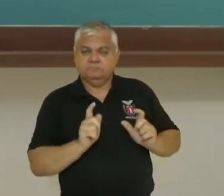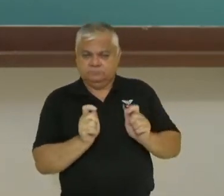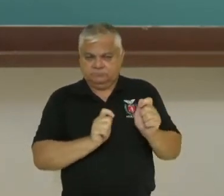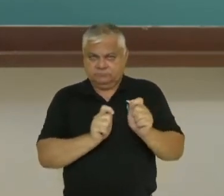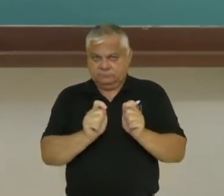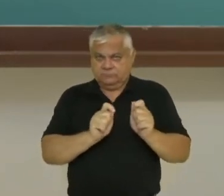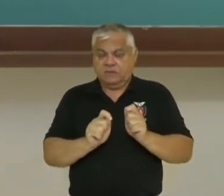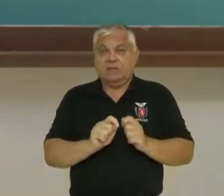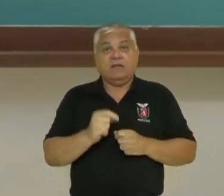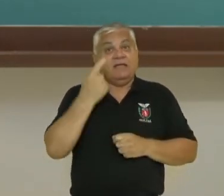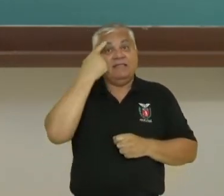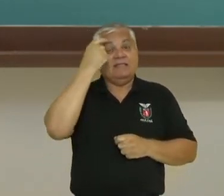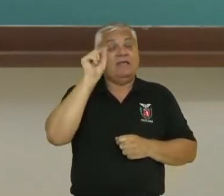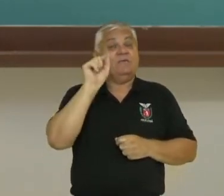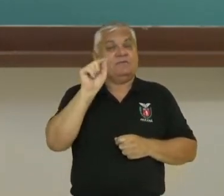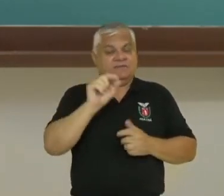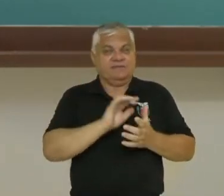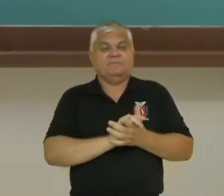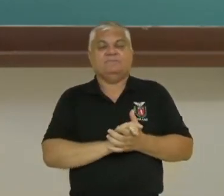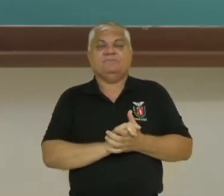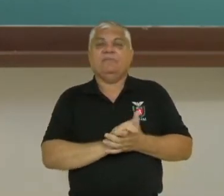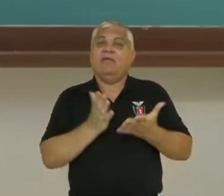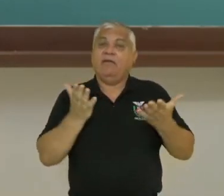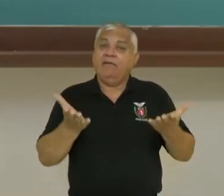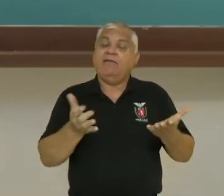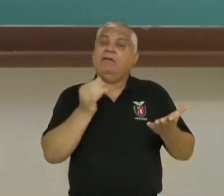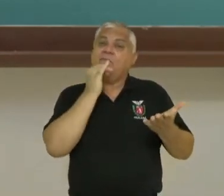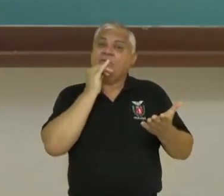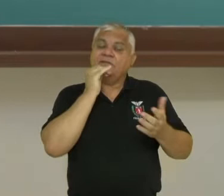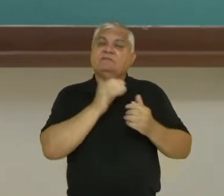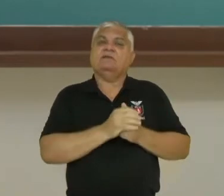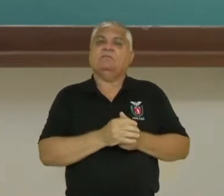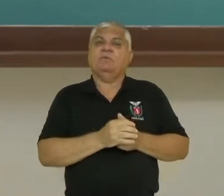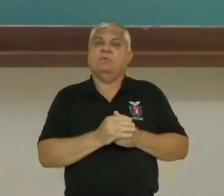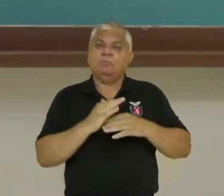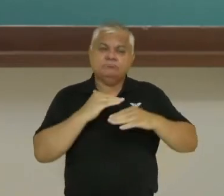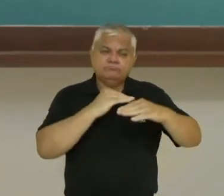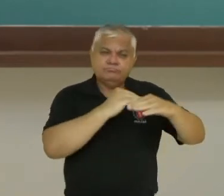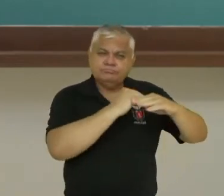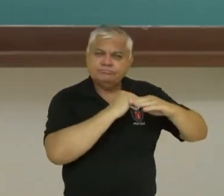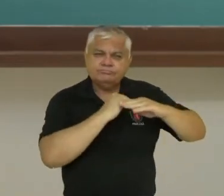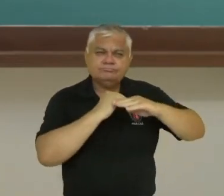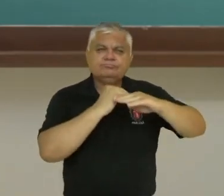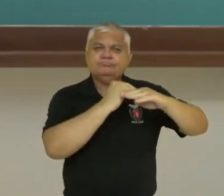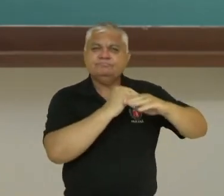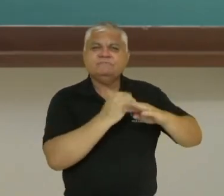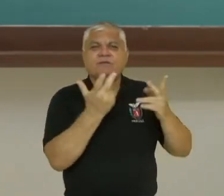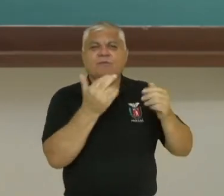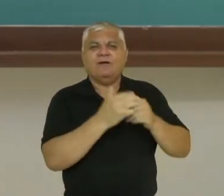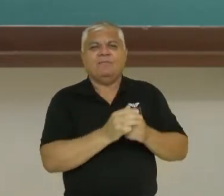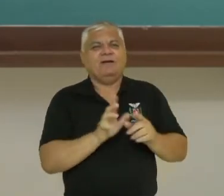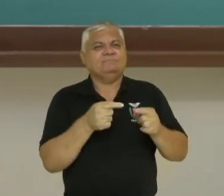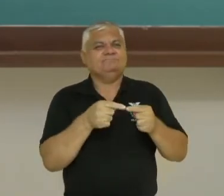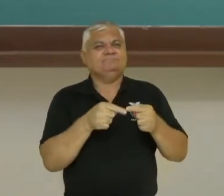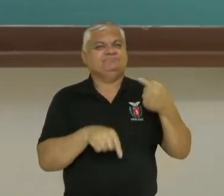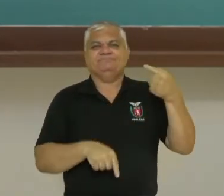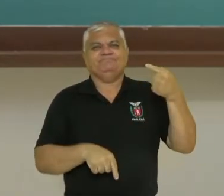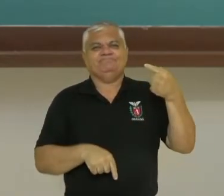né, a ideia era implementar algo mais igualitário. E é aí que na prática não funcionou muito